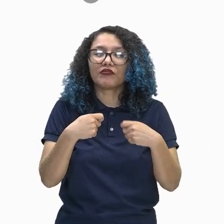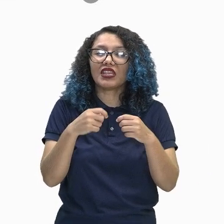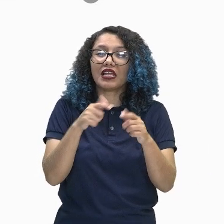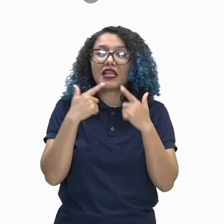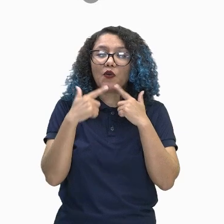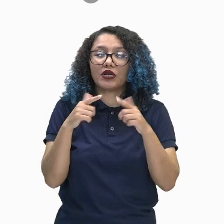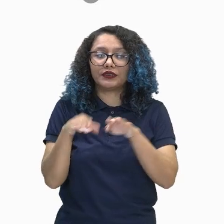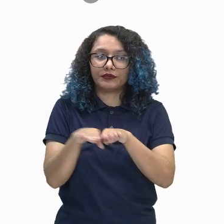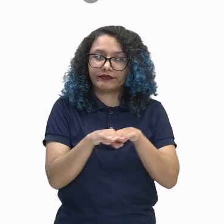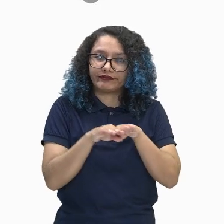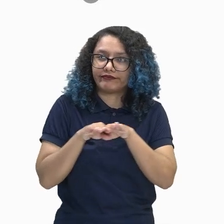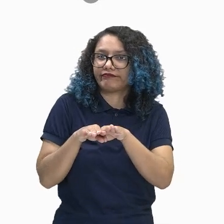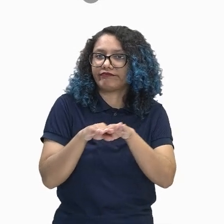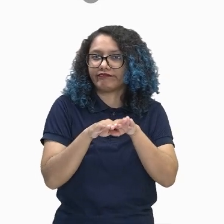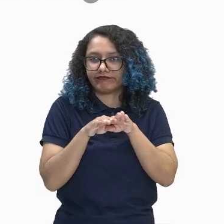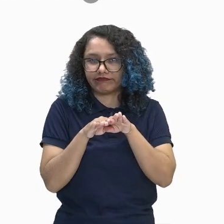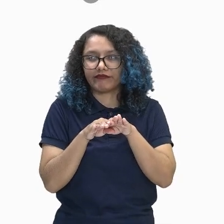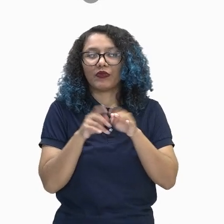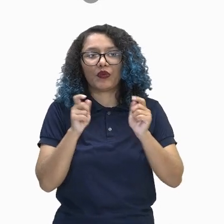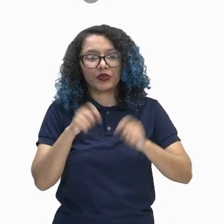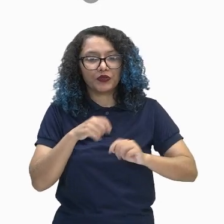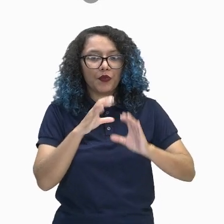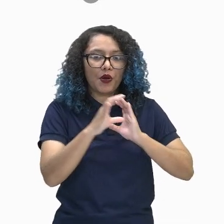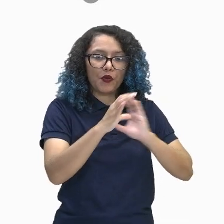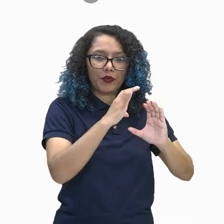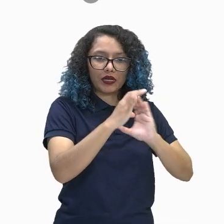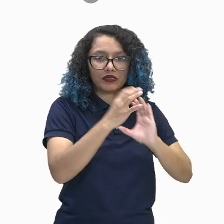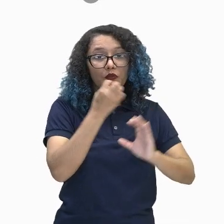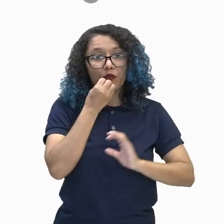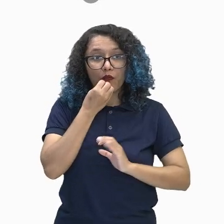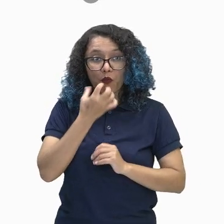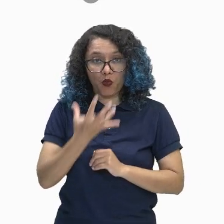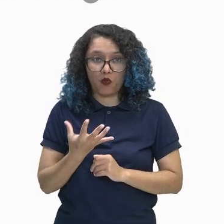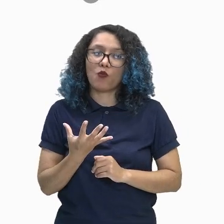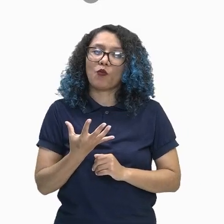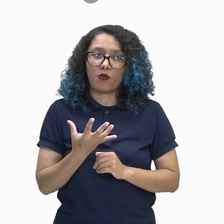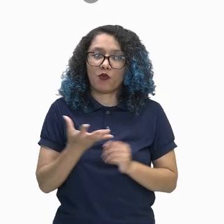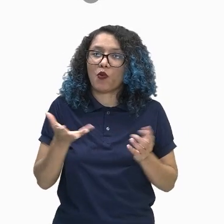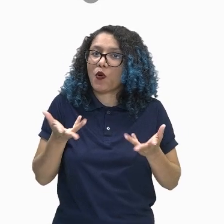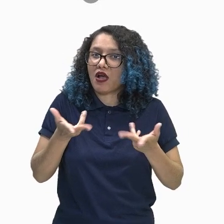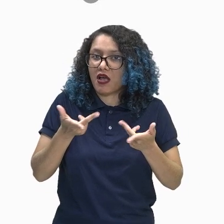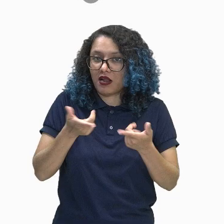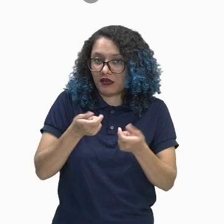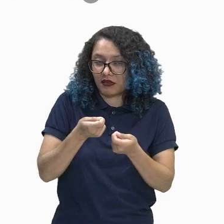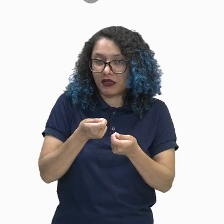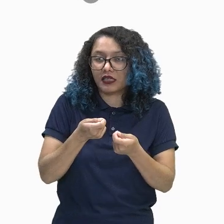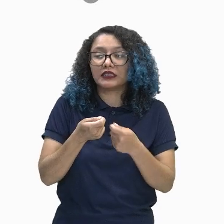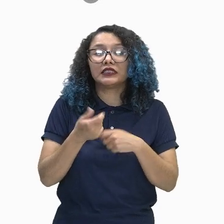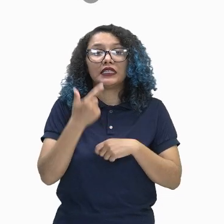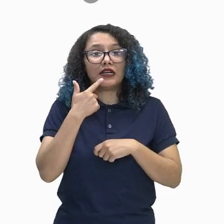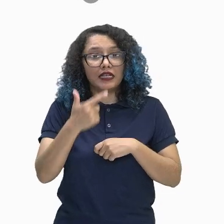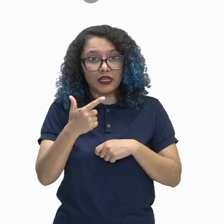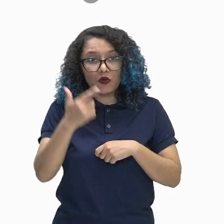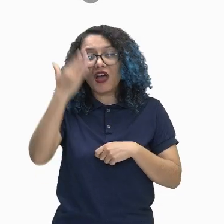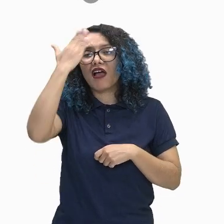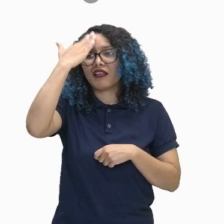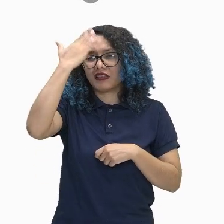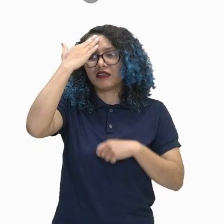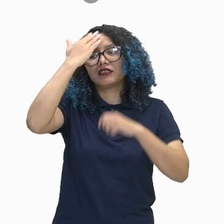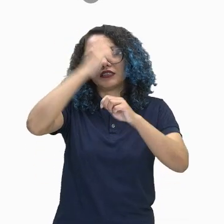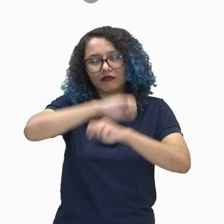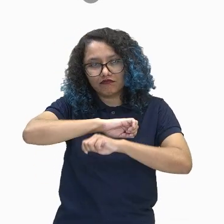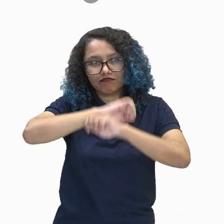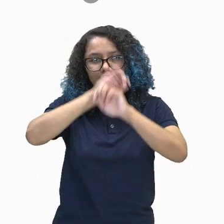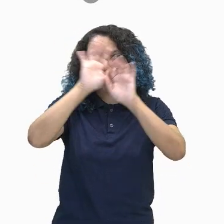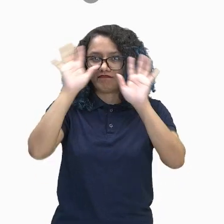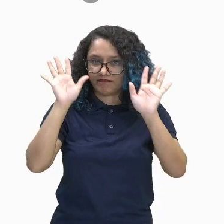que haja uma comunicação eficiente e que a língua seja entendida, né,